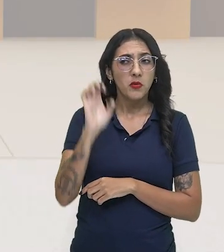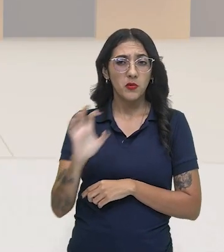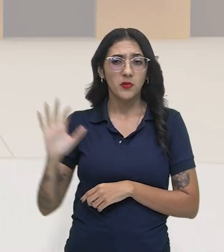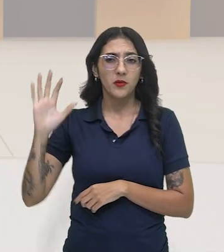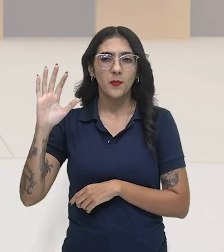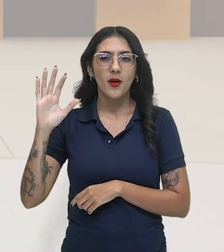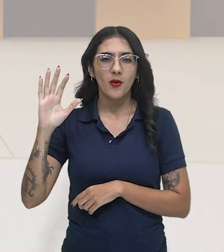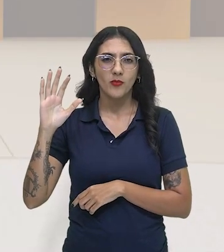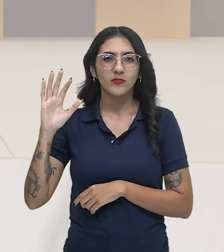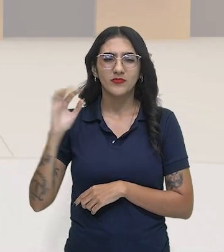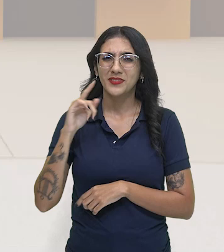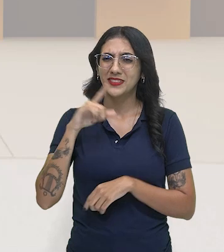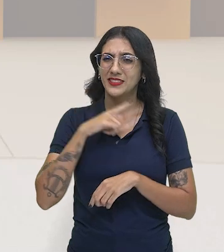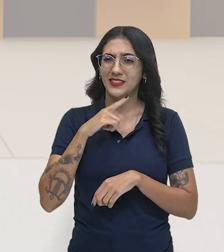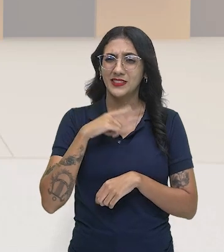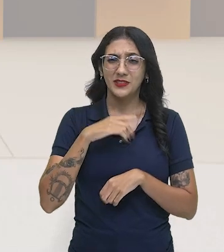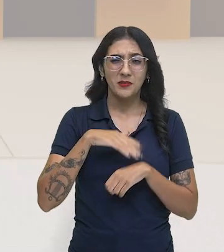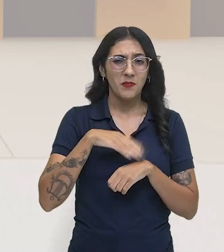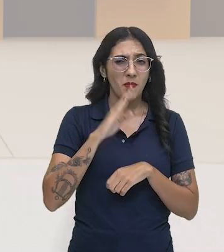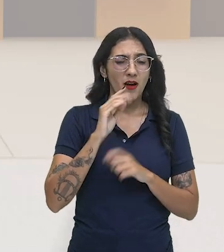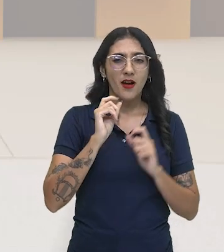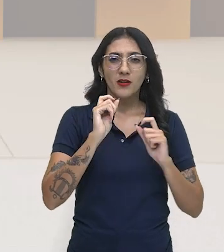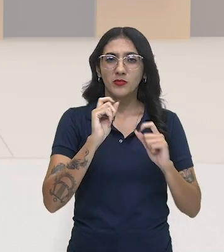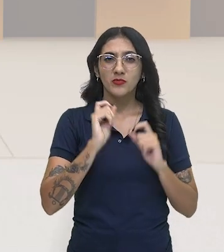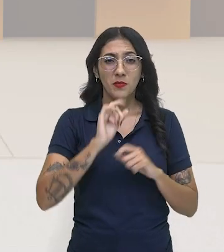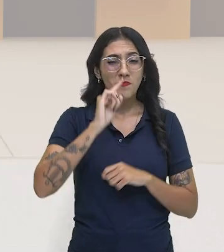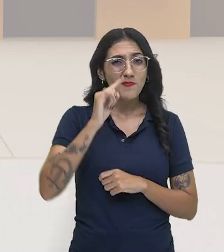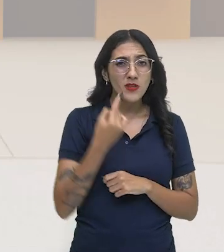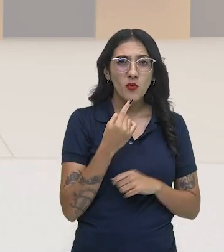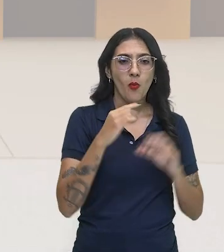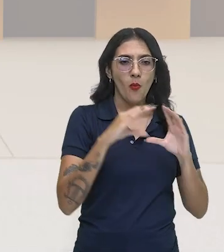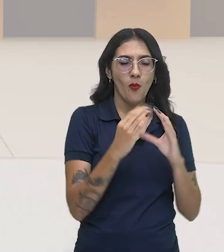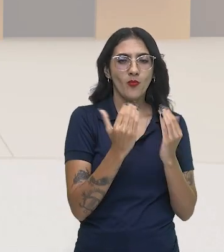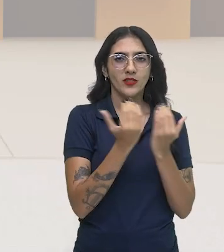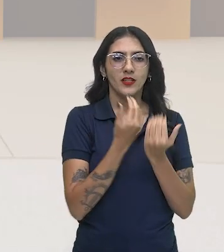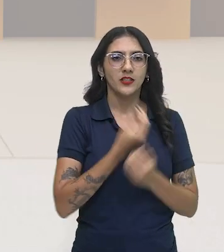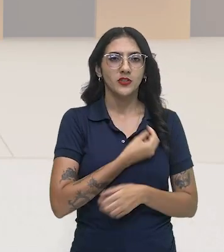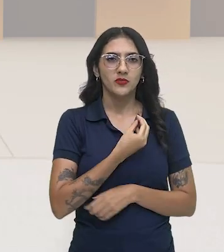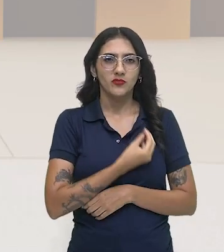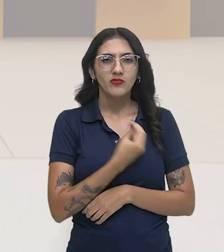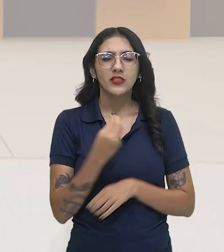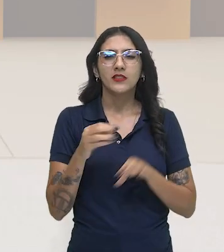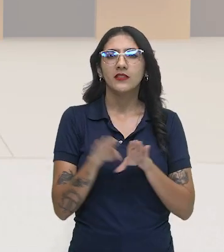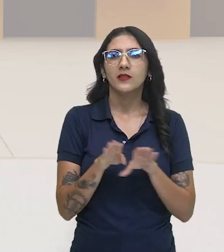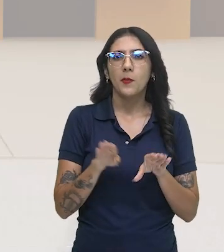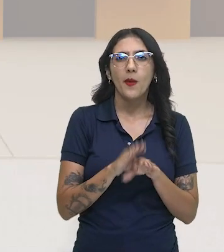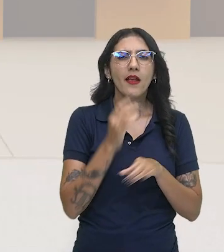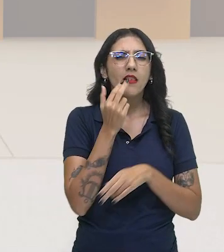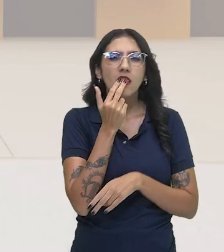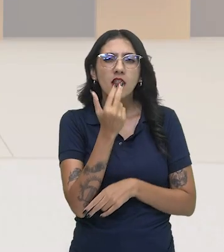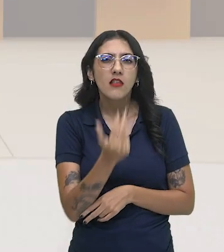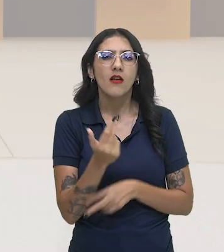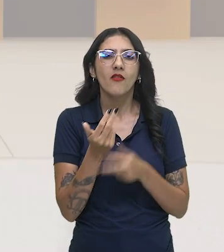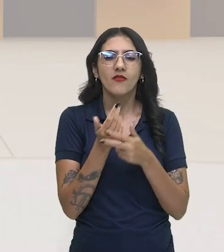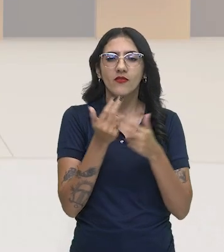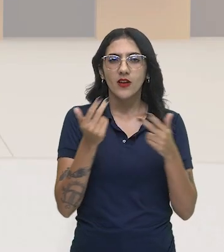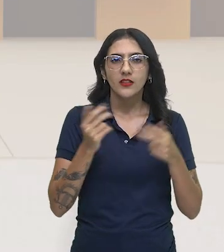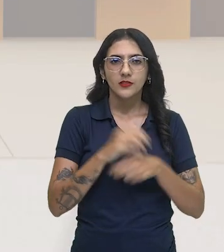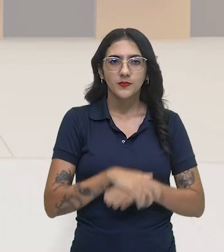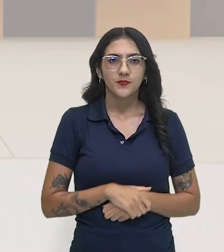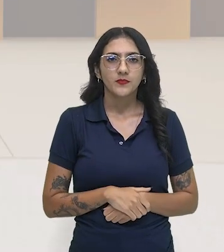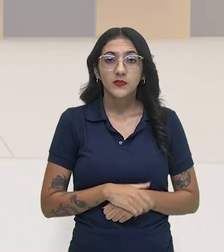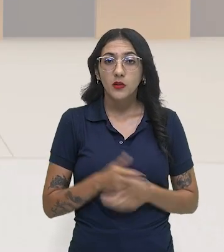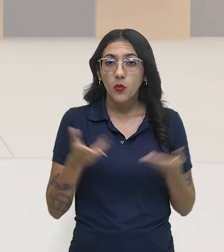chegaram, porque tinha para mais de 1000 comunidades aqui, né, línguas faladas e tudo mais. E aqui, olha, hoje já